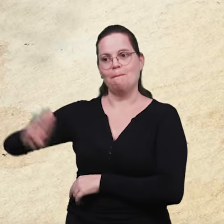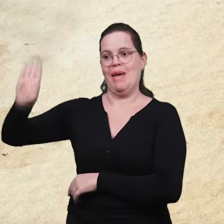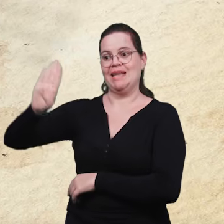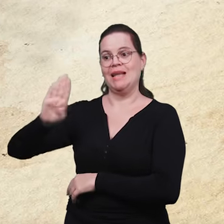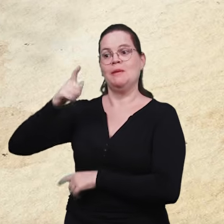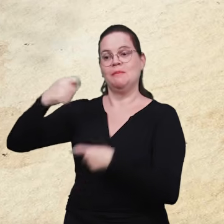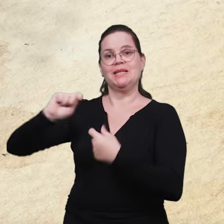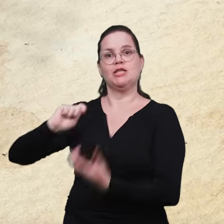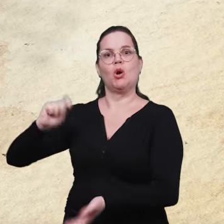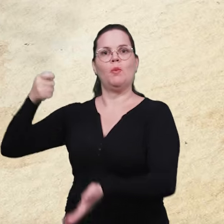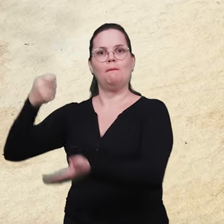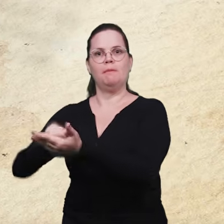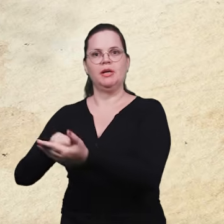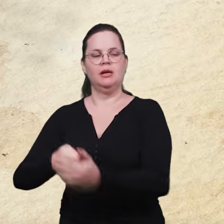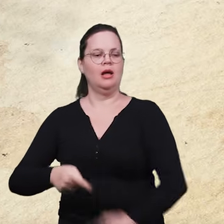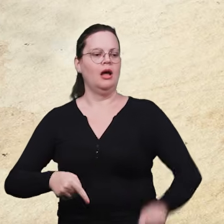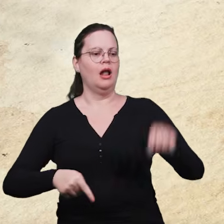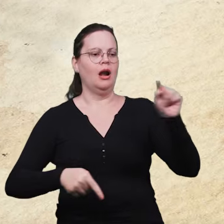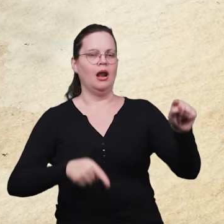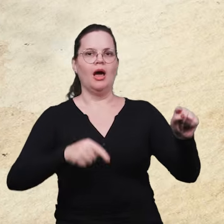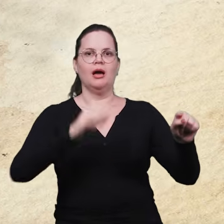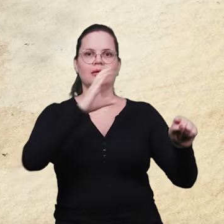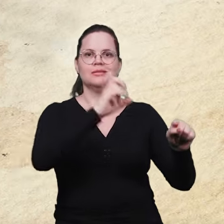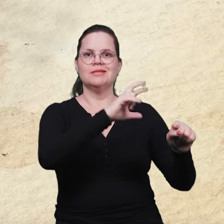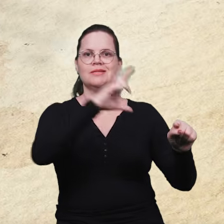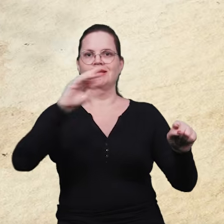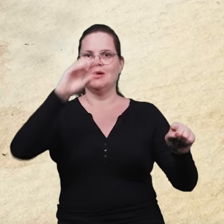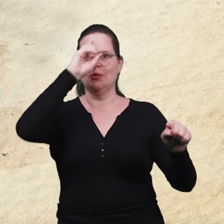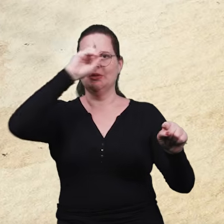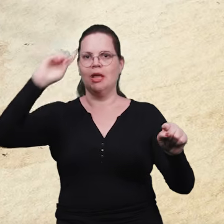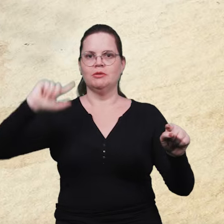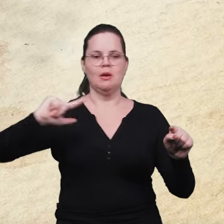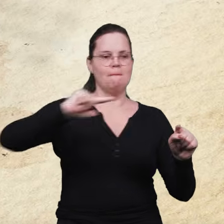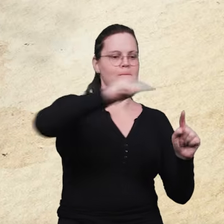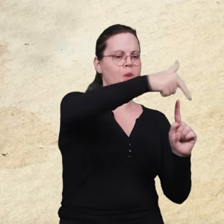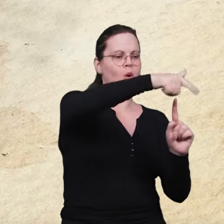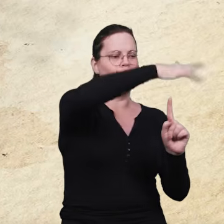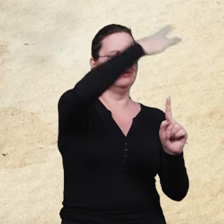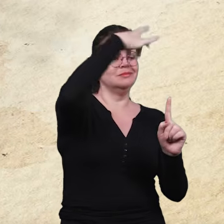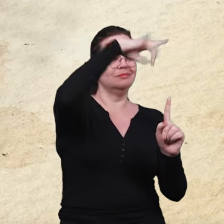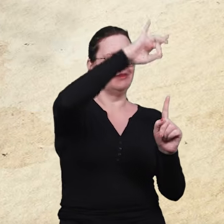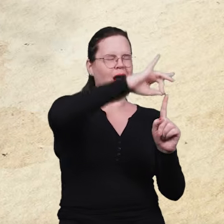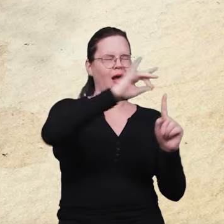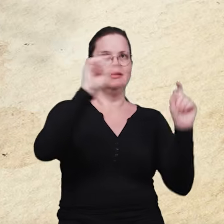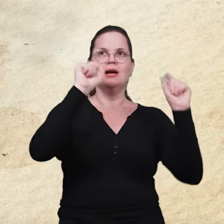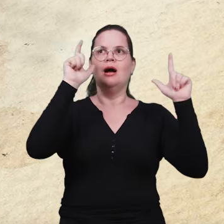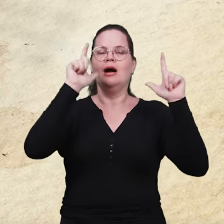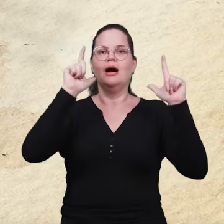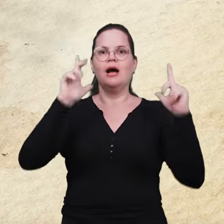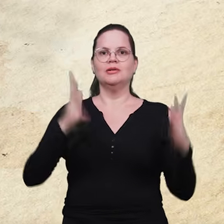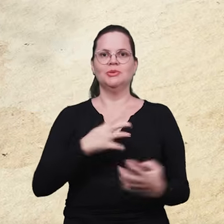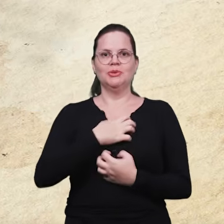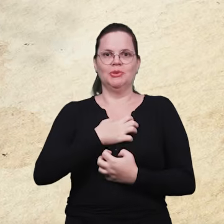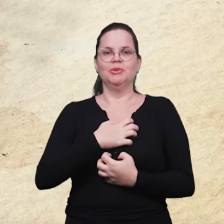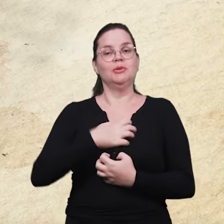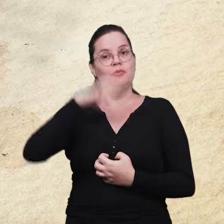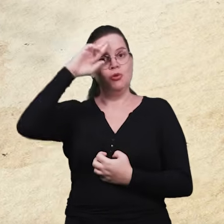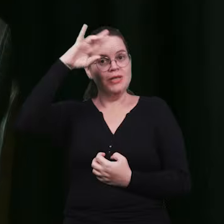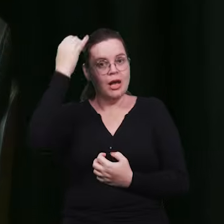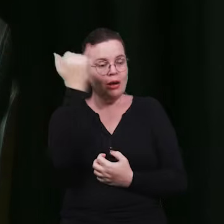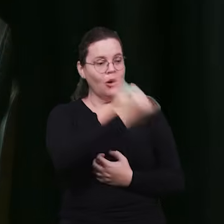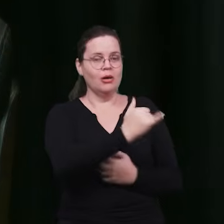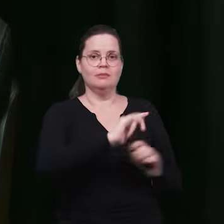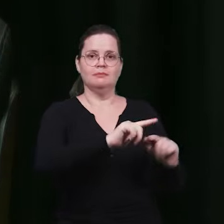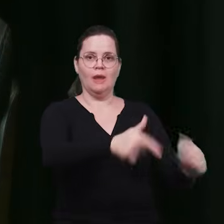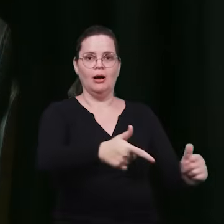o Senhor o espírito de Ciro. Foi o Senhor que despertou o coração daquele rei, até, como o senhor falou,